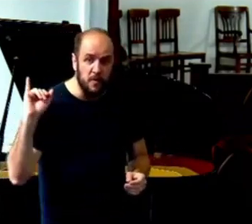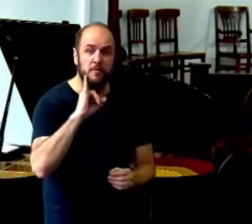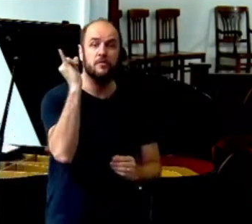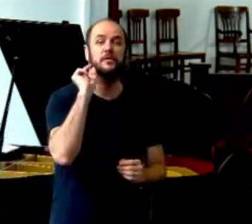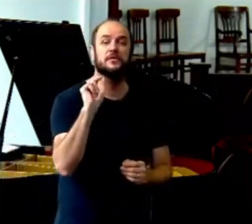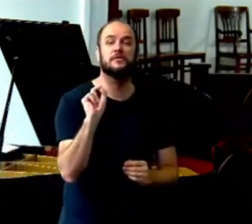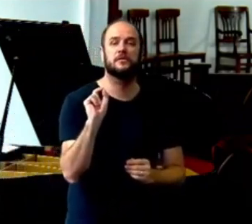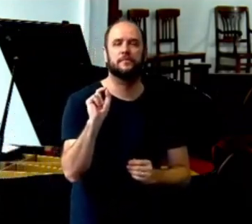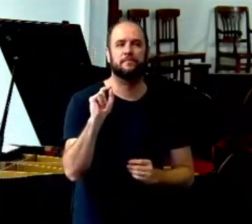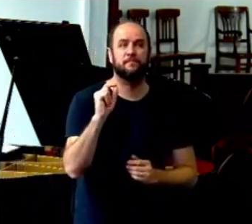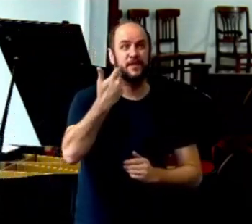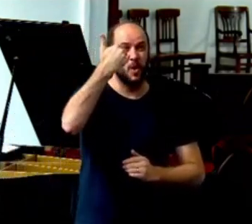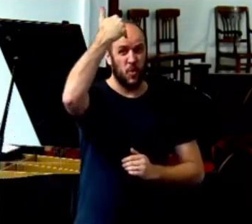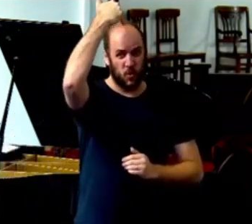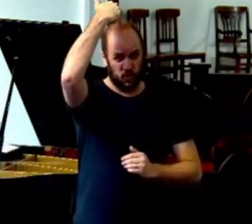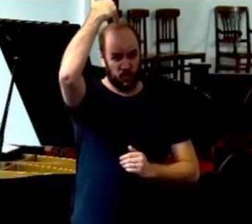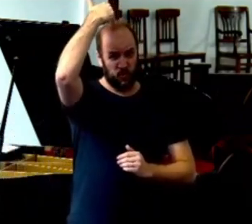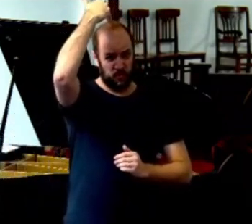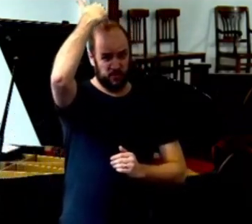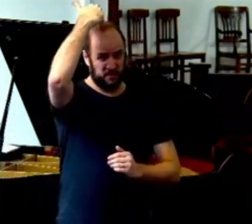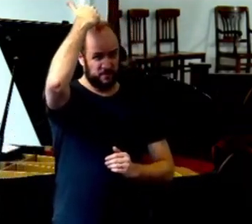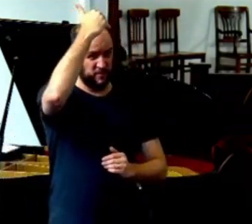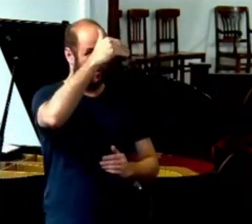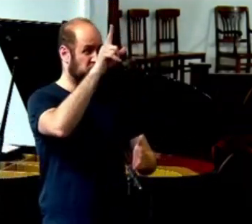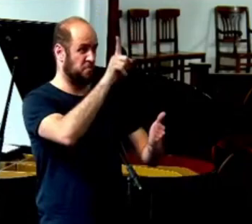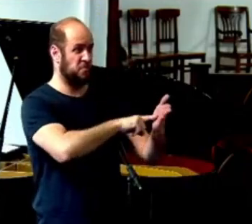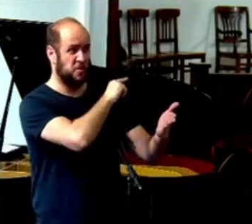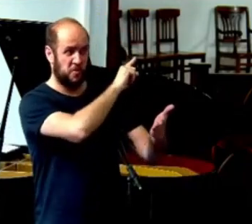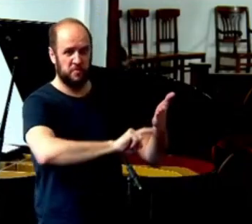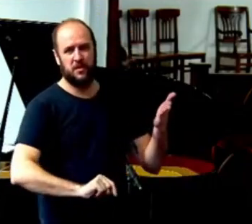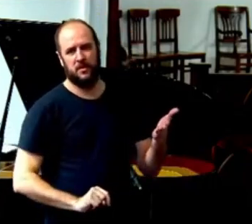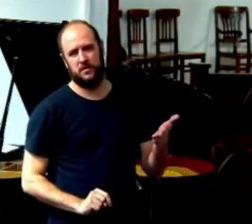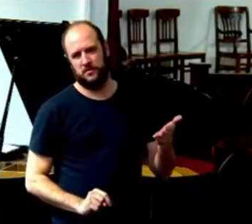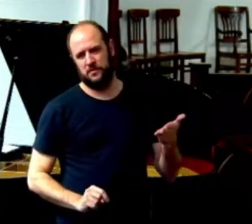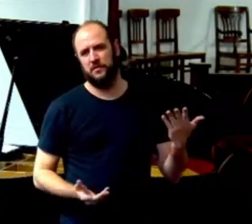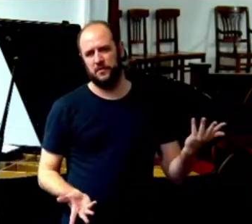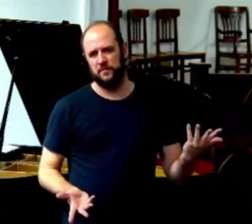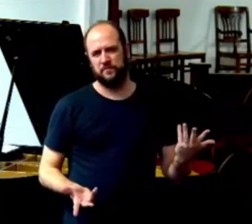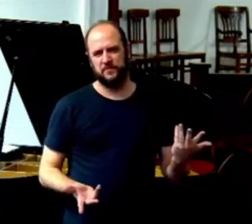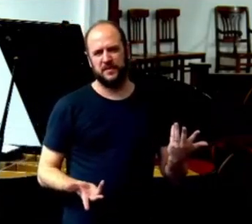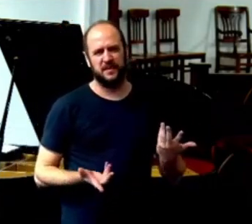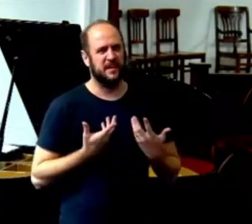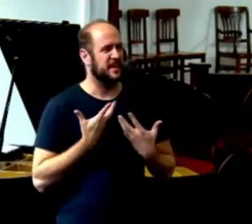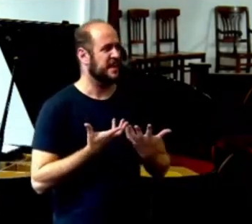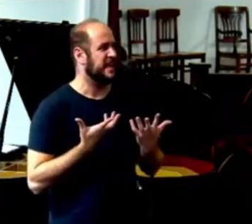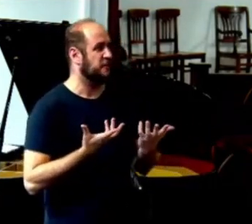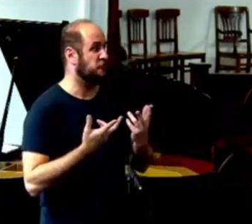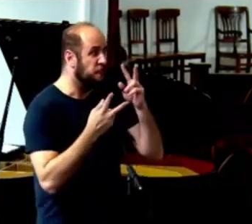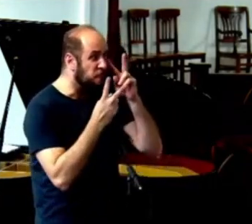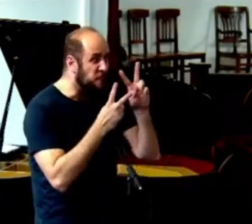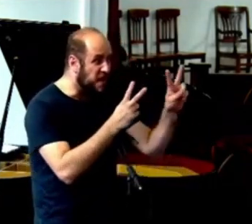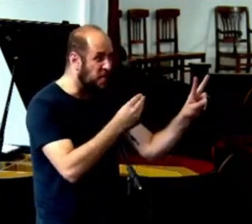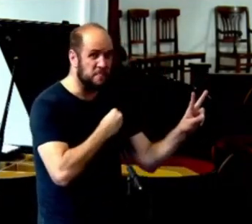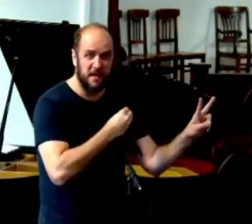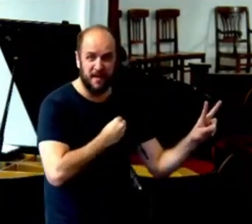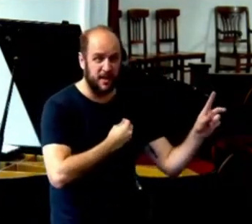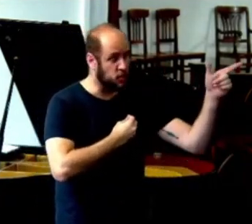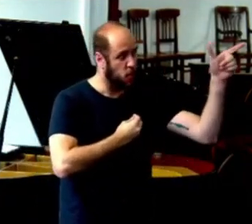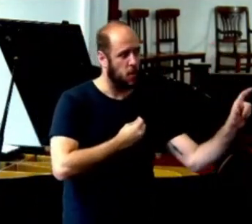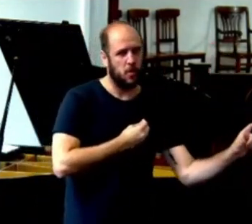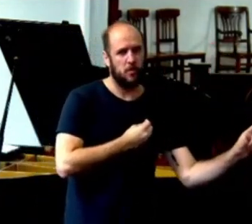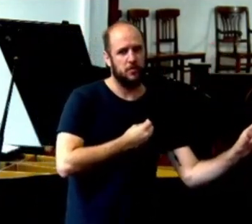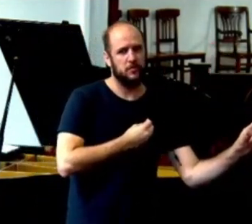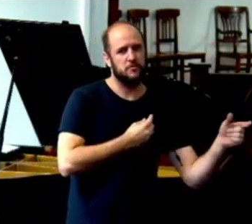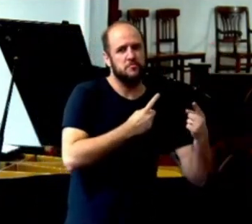é culpado do pecado de censura. Está muito sensível ao pecado dos outros, mas